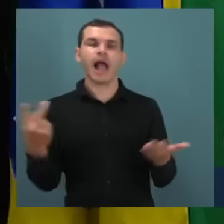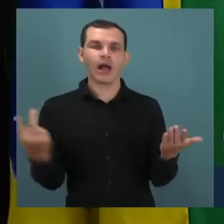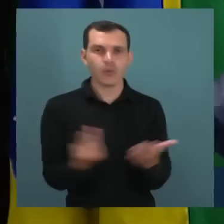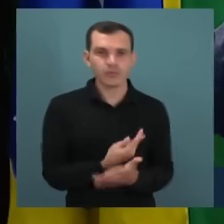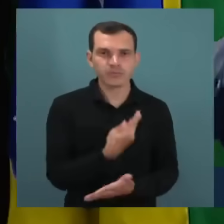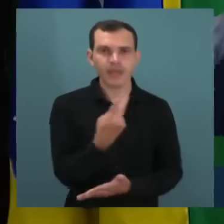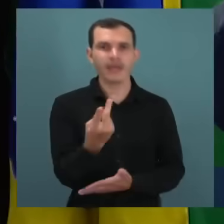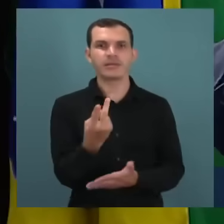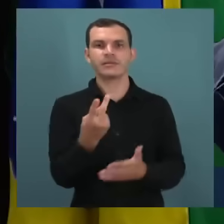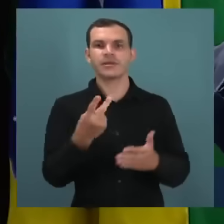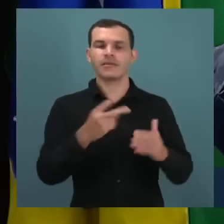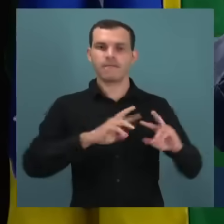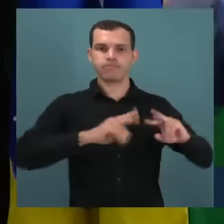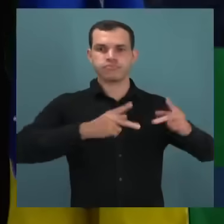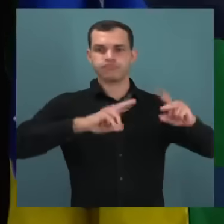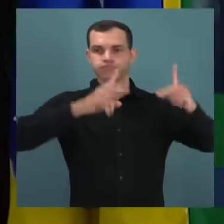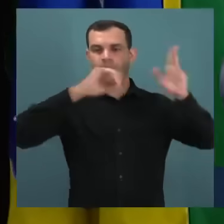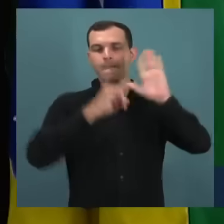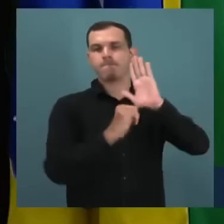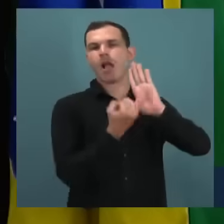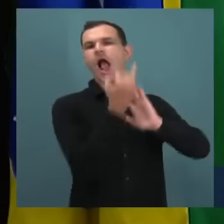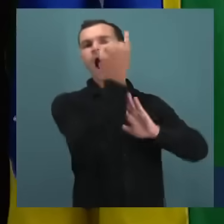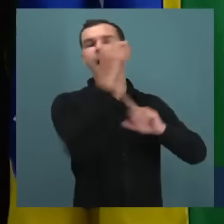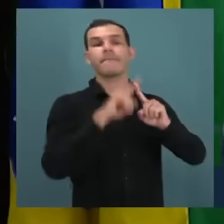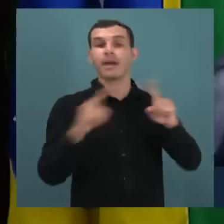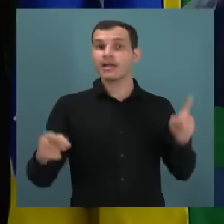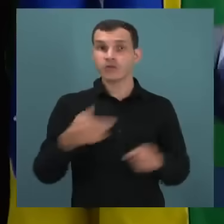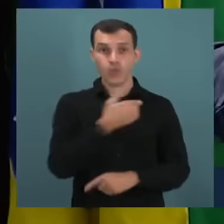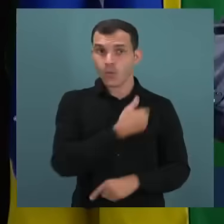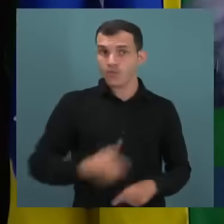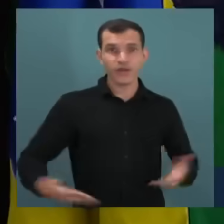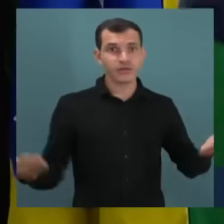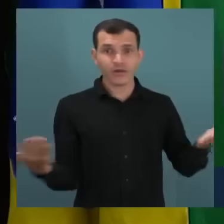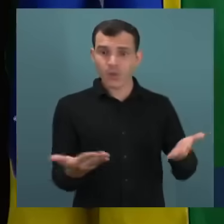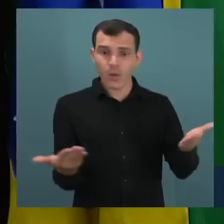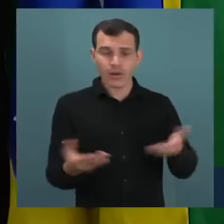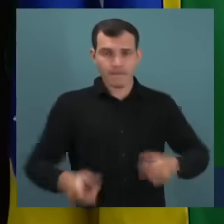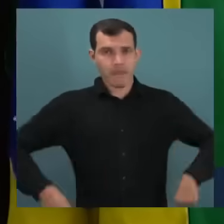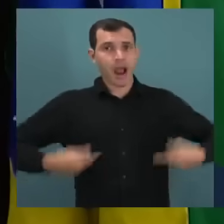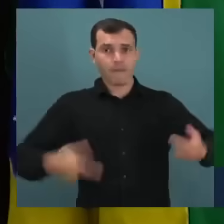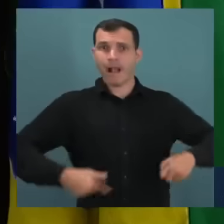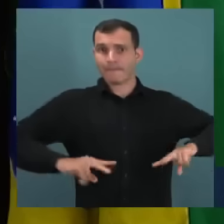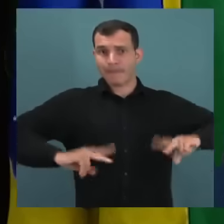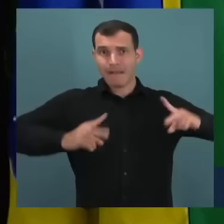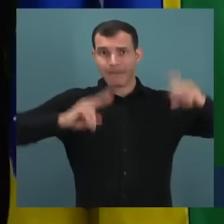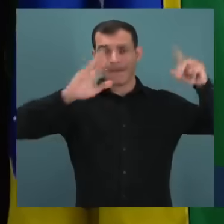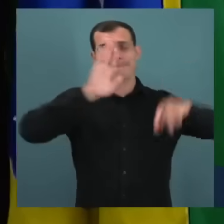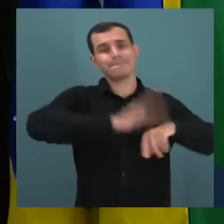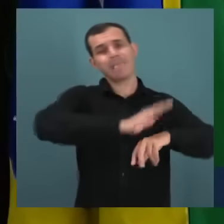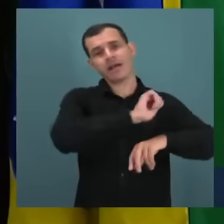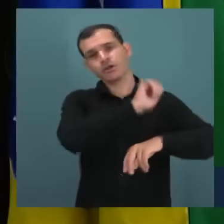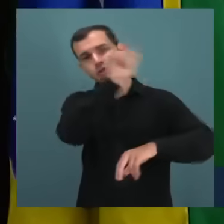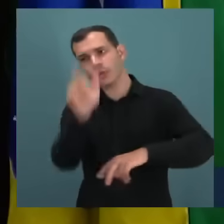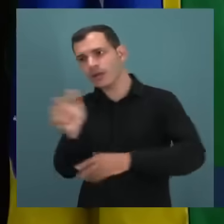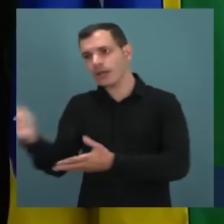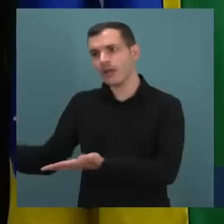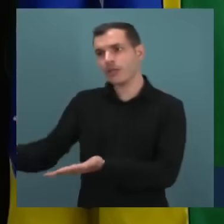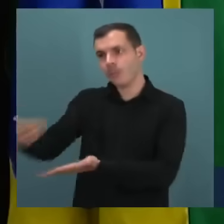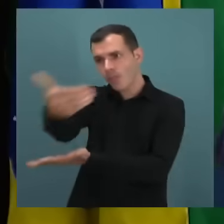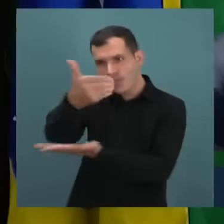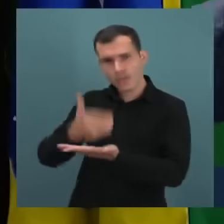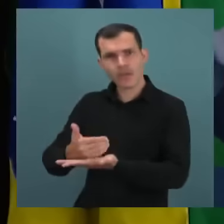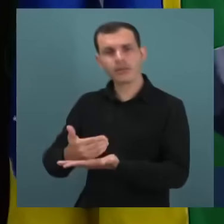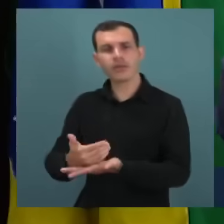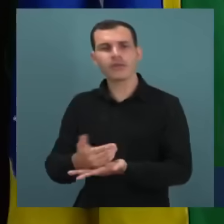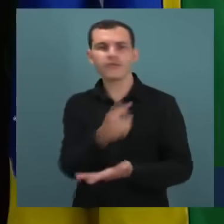assim, esse governo consegue catapultar despesas acima do crescimento da arrecadação. E não se espantem,